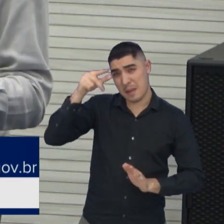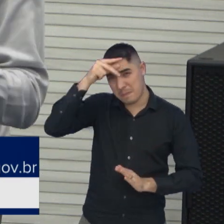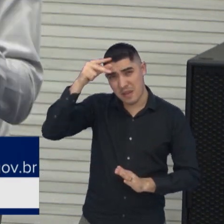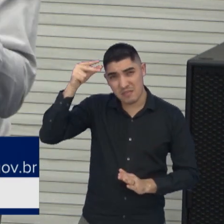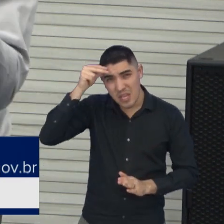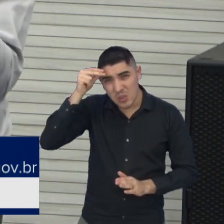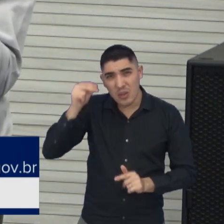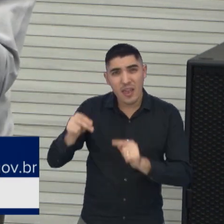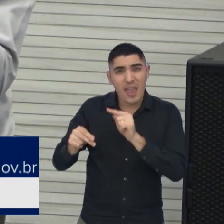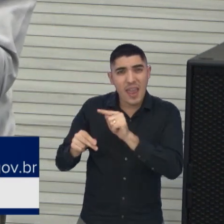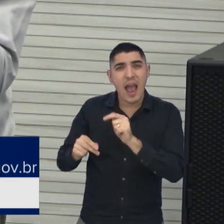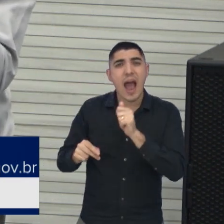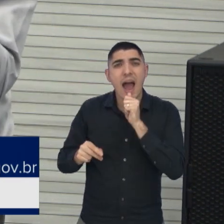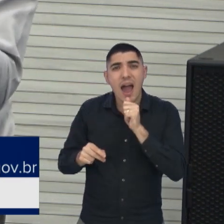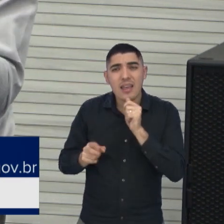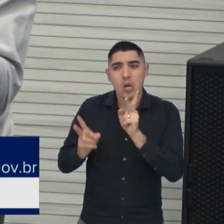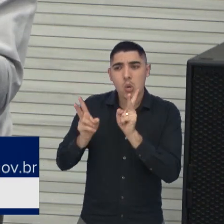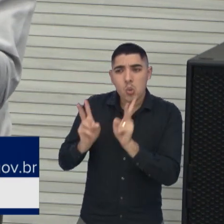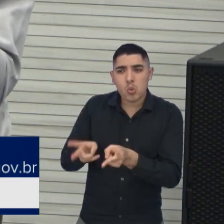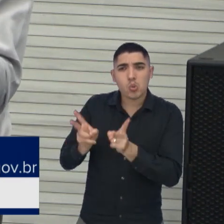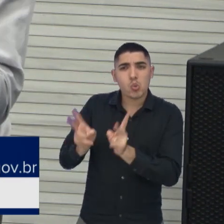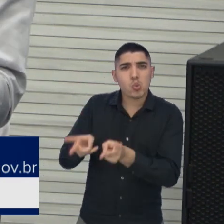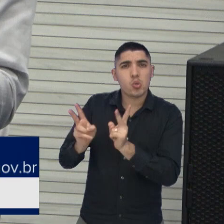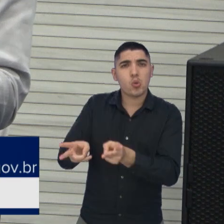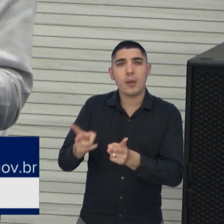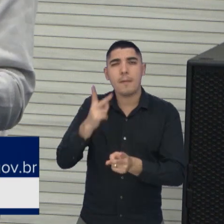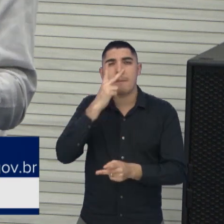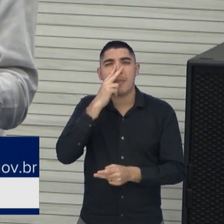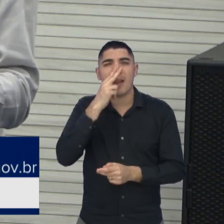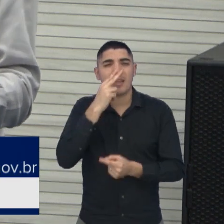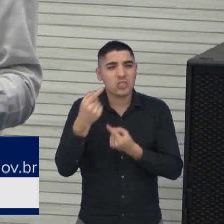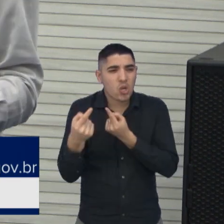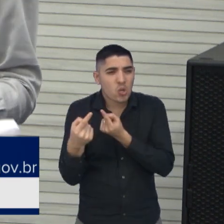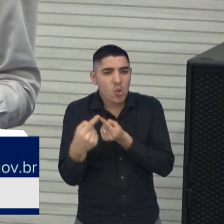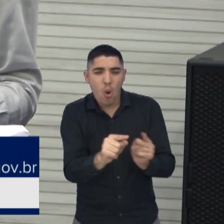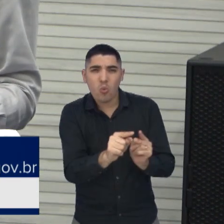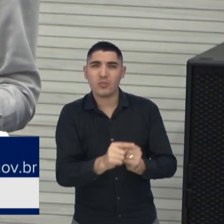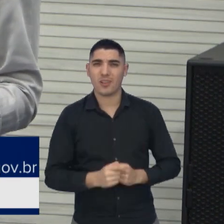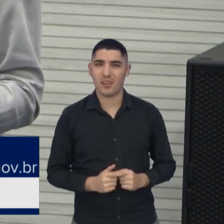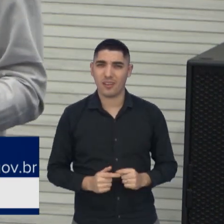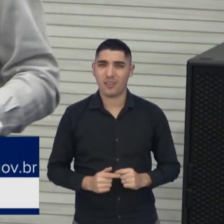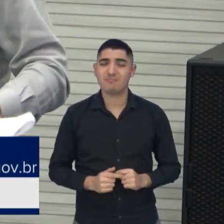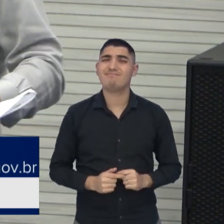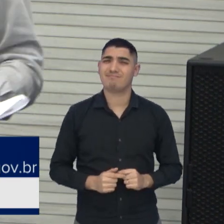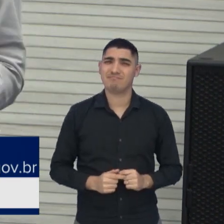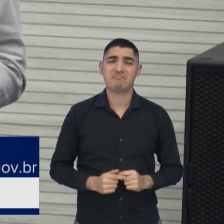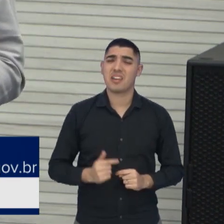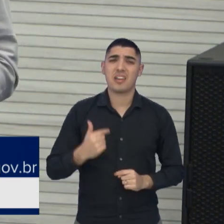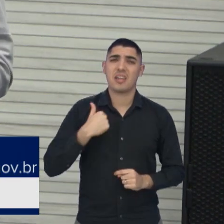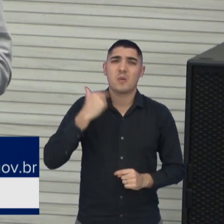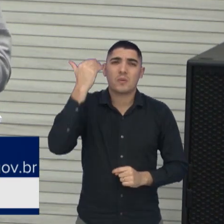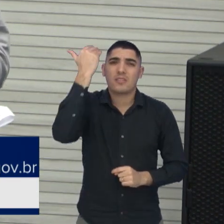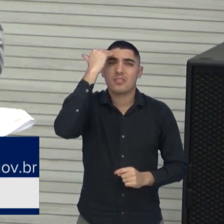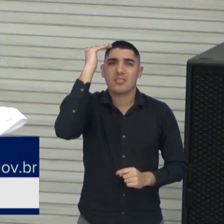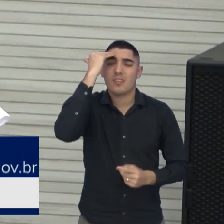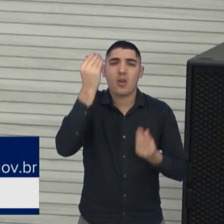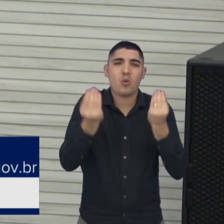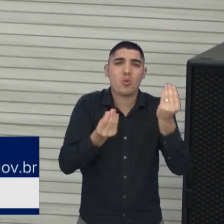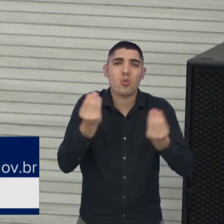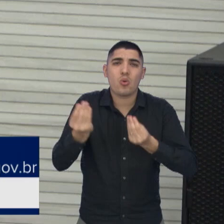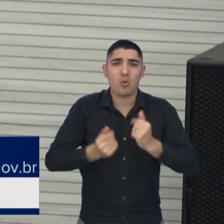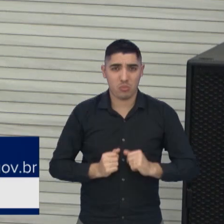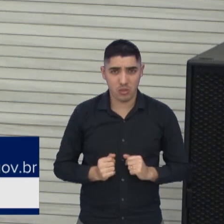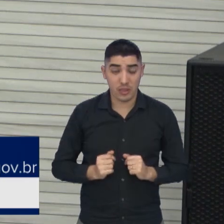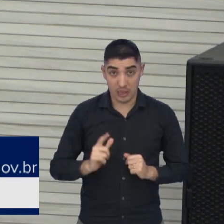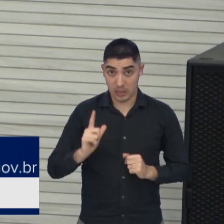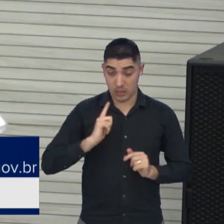continua confrontando o que fala um colegiado de juízes. Então, assim, eu não entendo mais nada. Tem uma regra